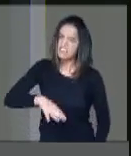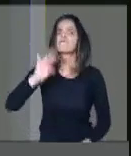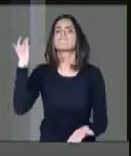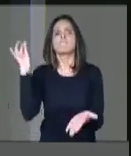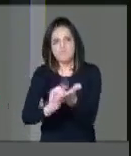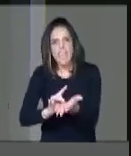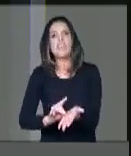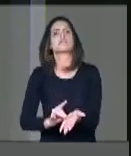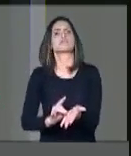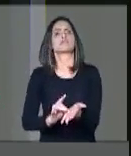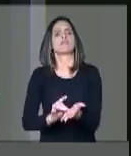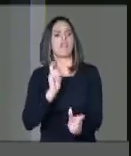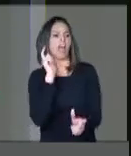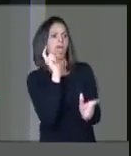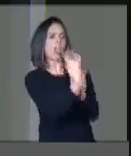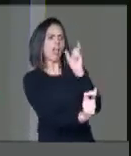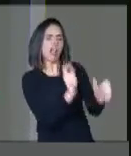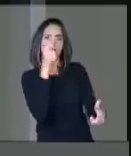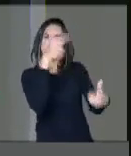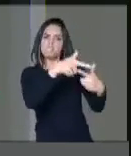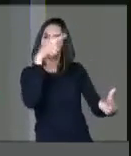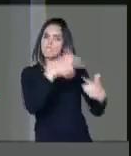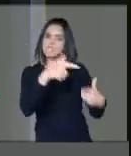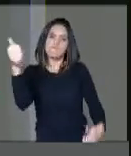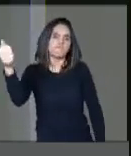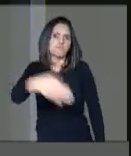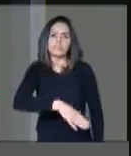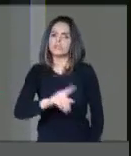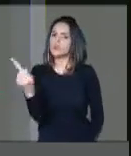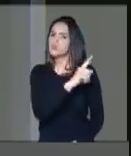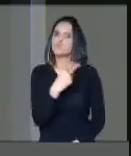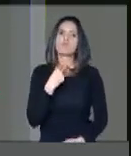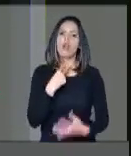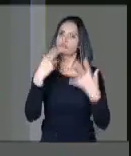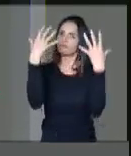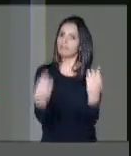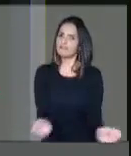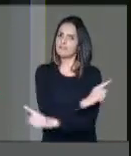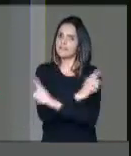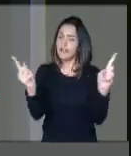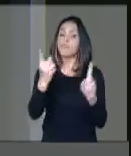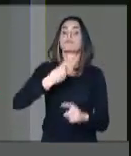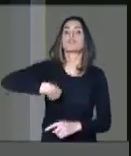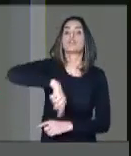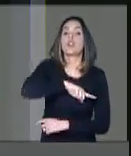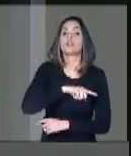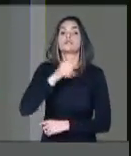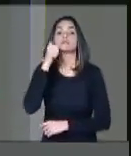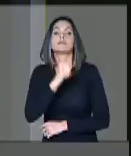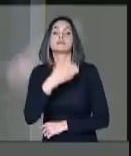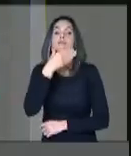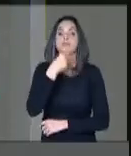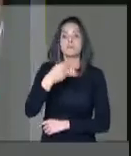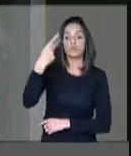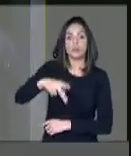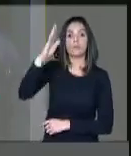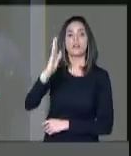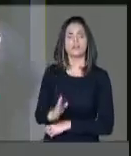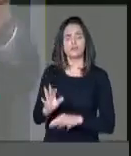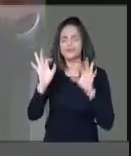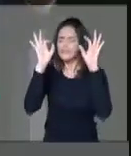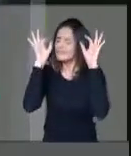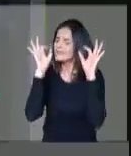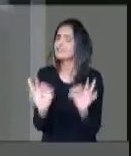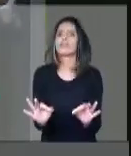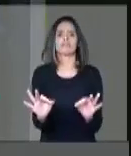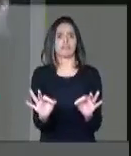sim, de forma baixa e inaceitável. E nós, deputadas e deputados brasileiros, e tenho